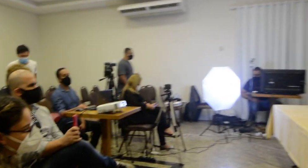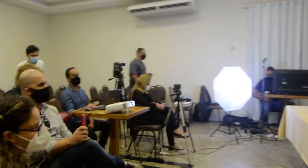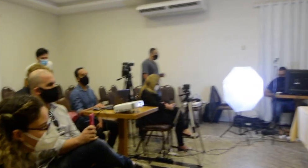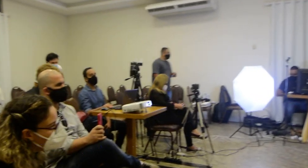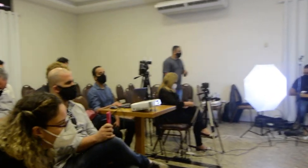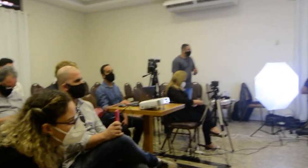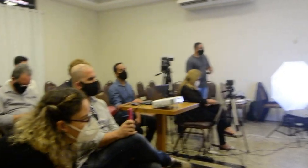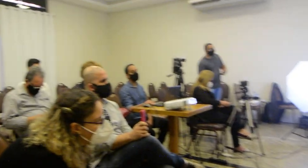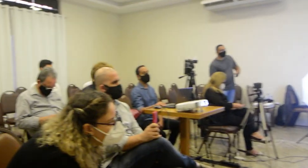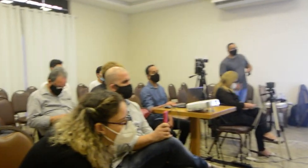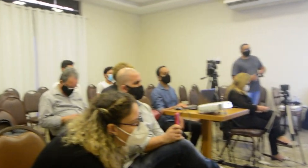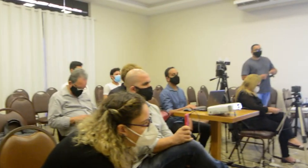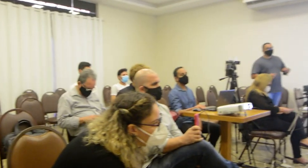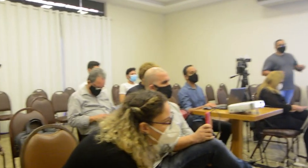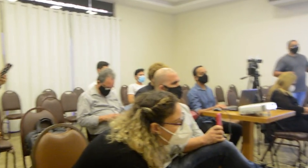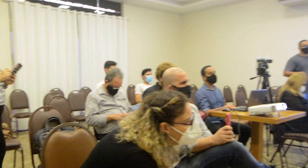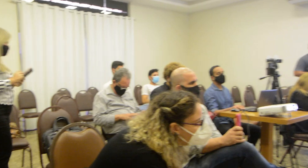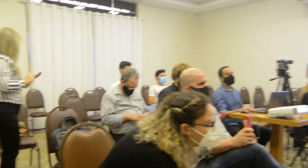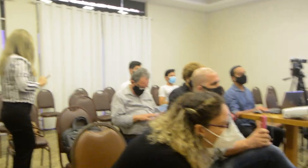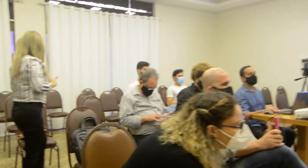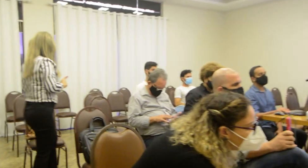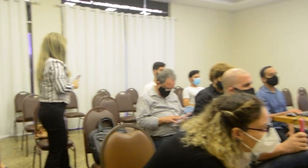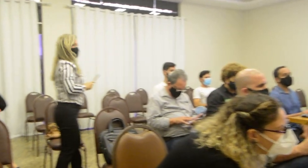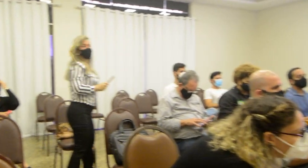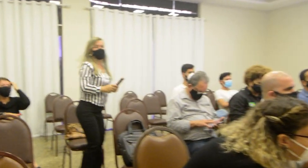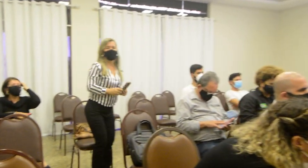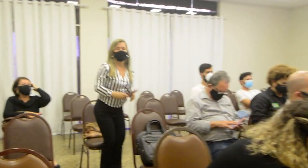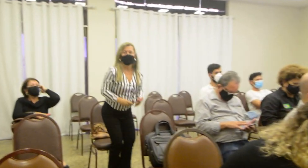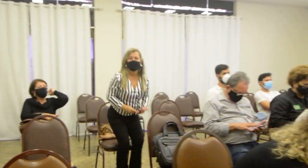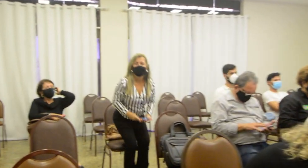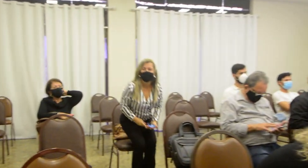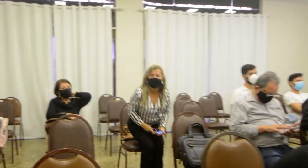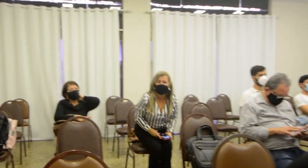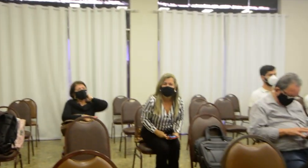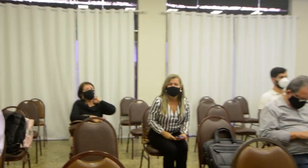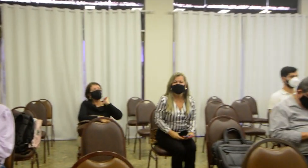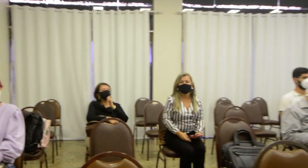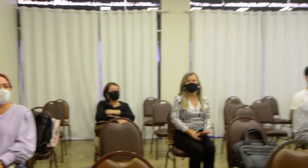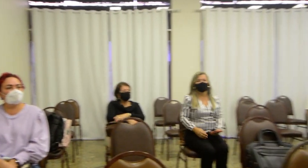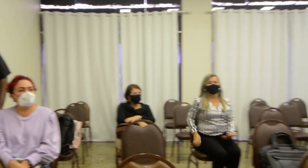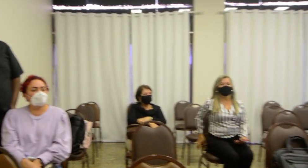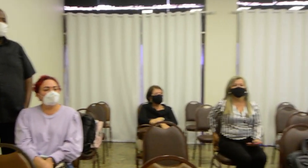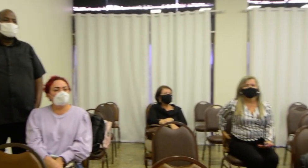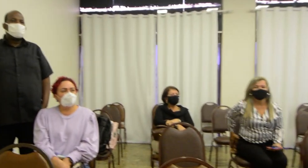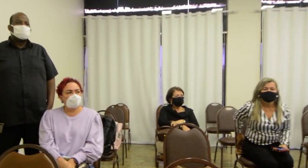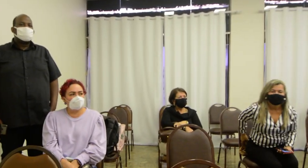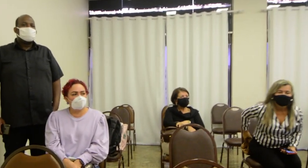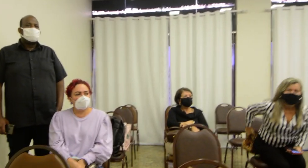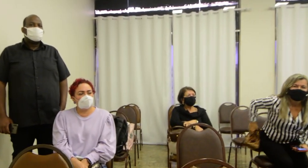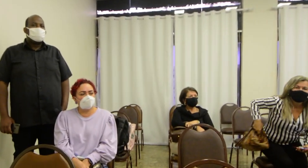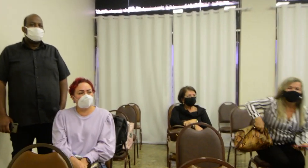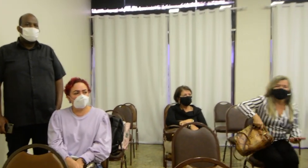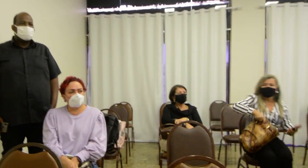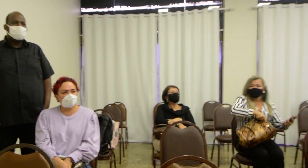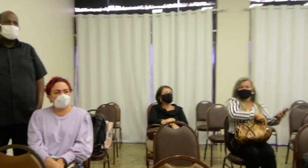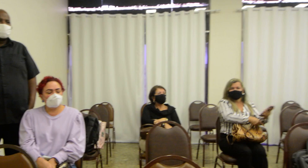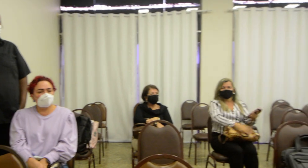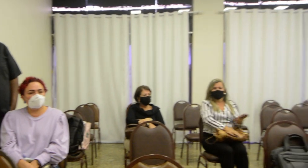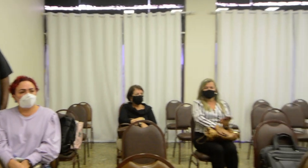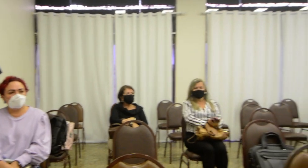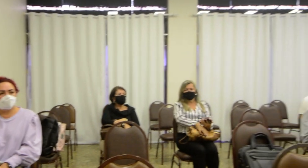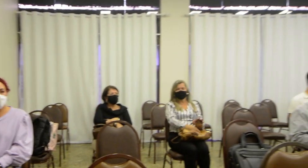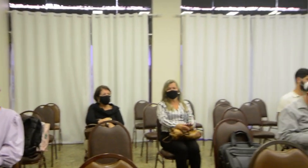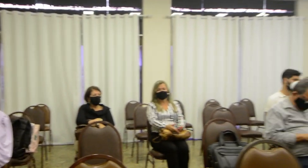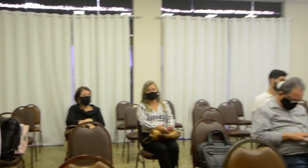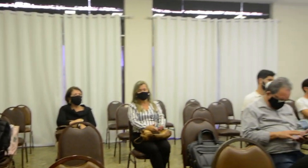recolhido. É o buraco da rua, é o bueiro que está sem tampa, enfim, essas séries de coisas que